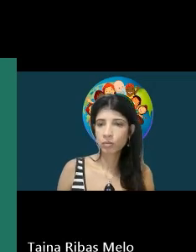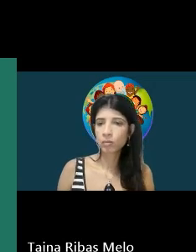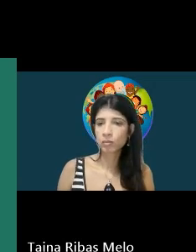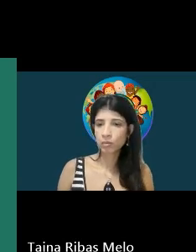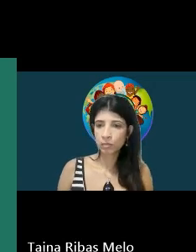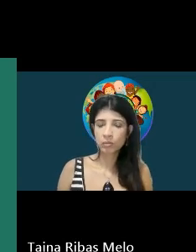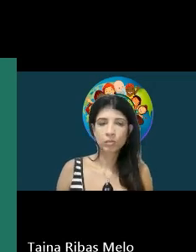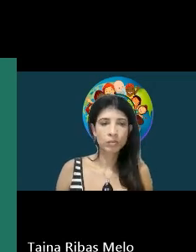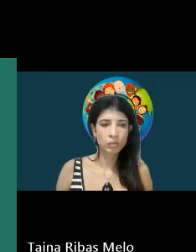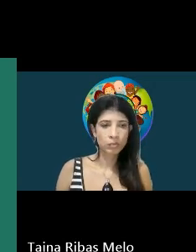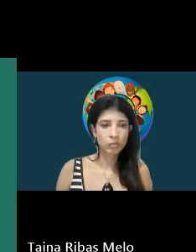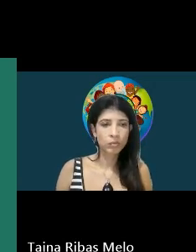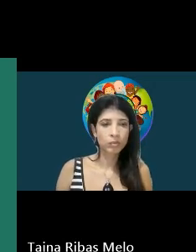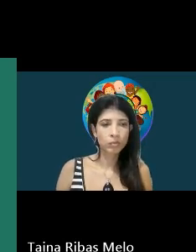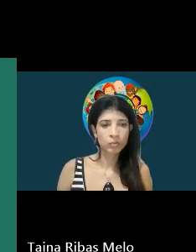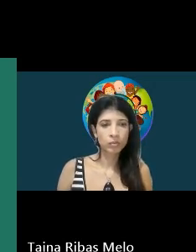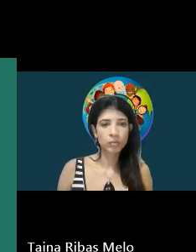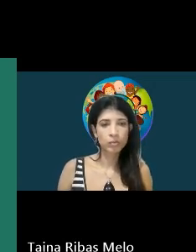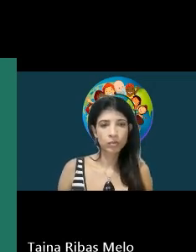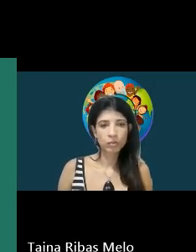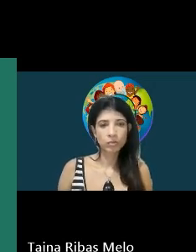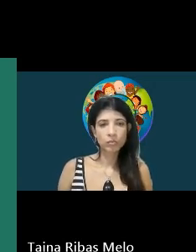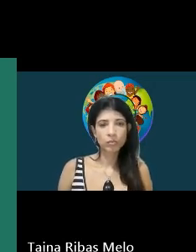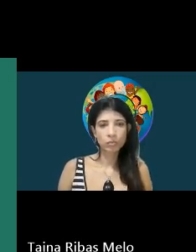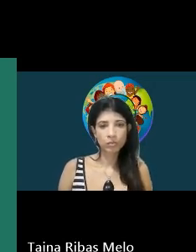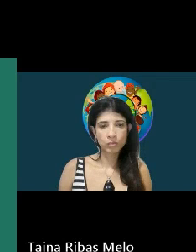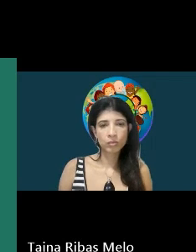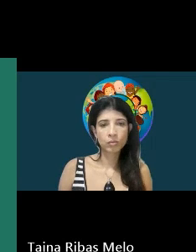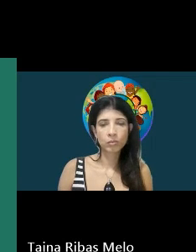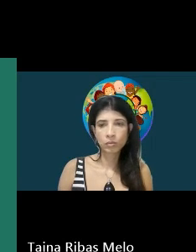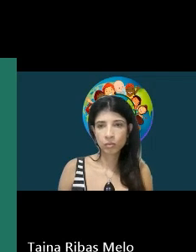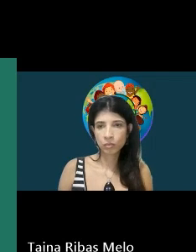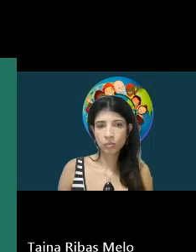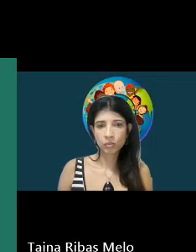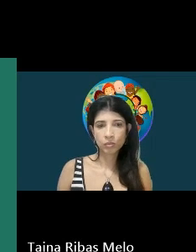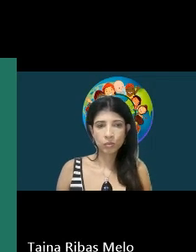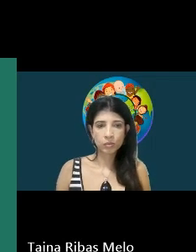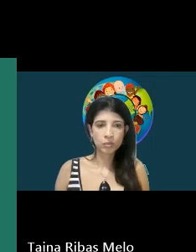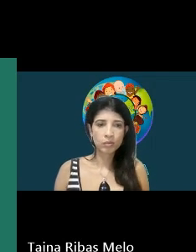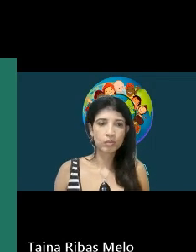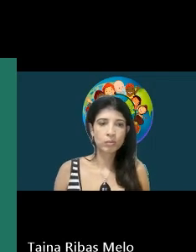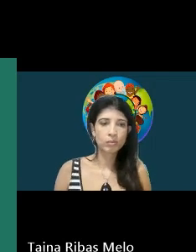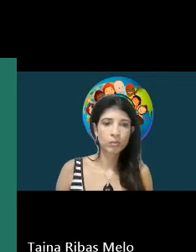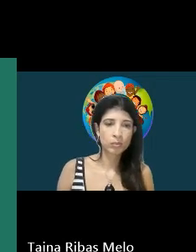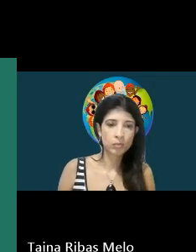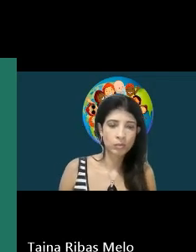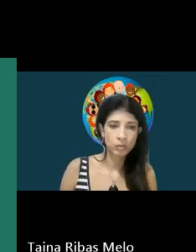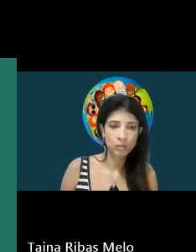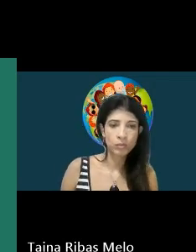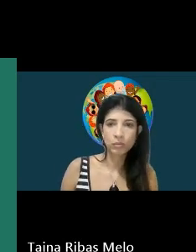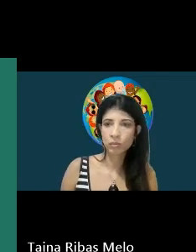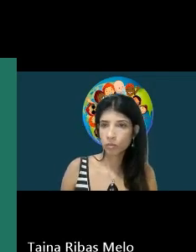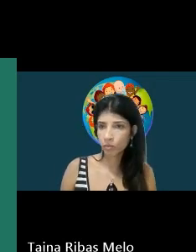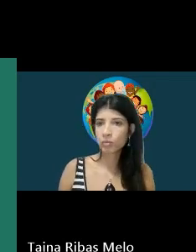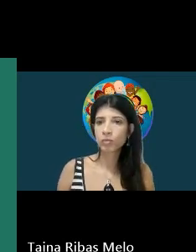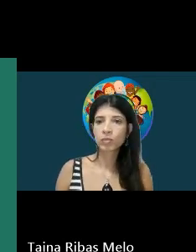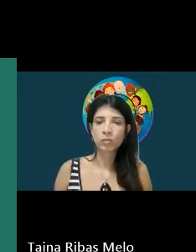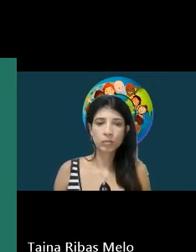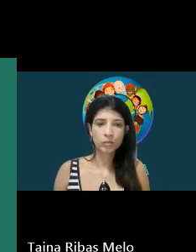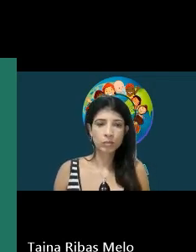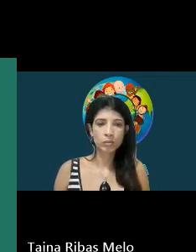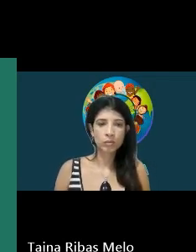quando não tinha o bebê? Com que frequência você já fez coisas prejudiciais ao bebê? Com que frequência você sente medo? E